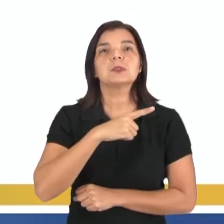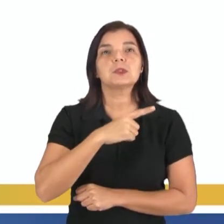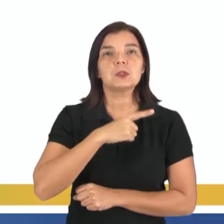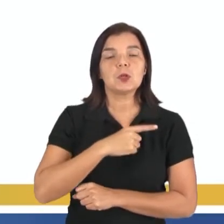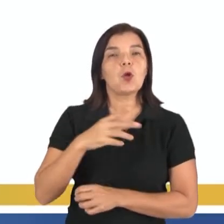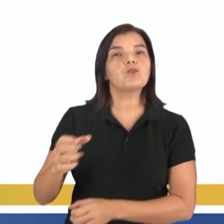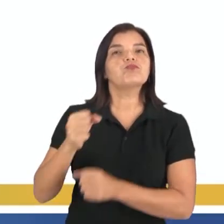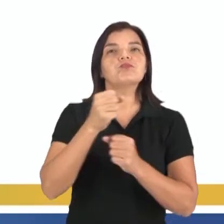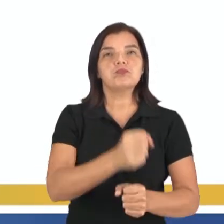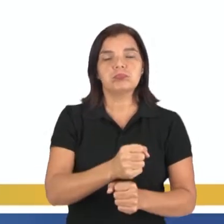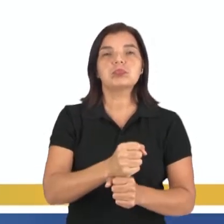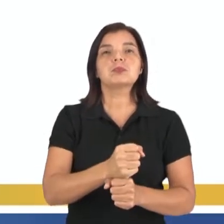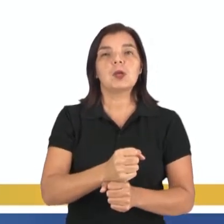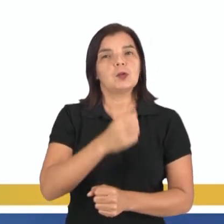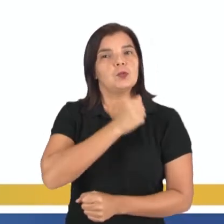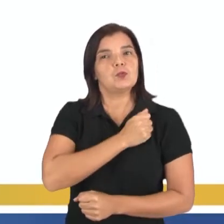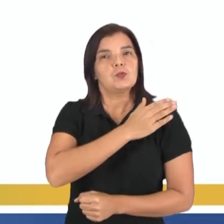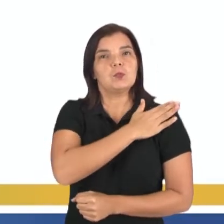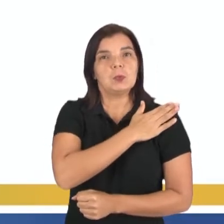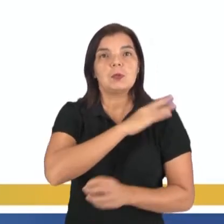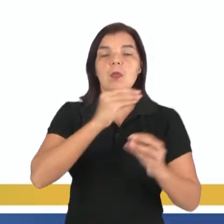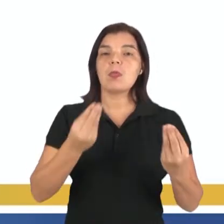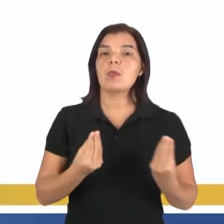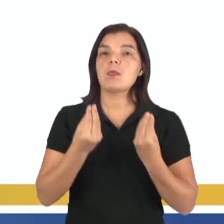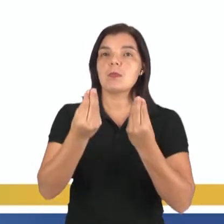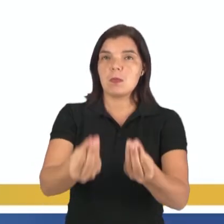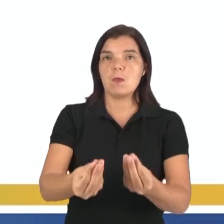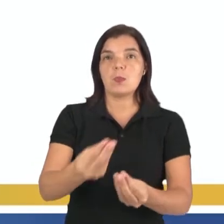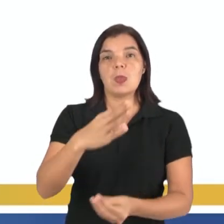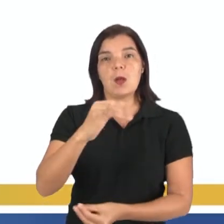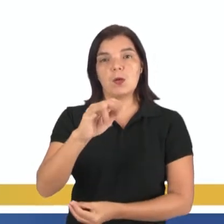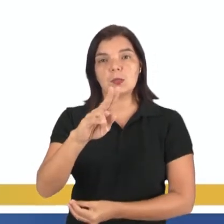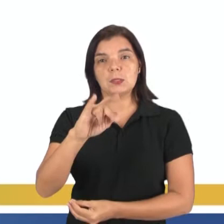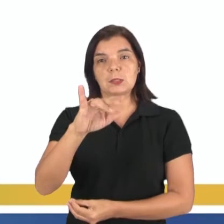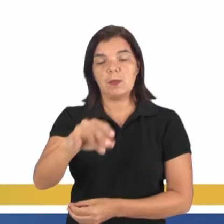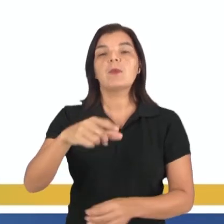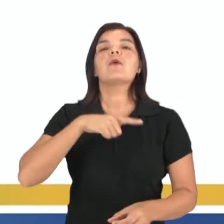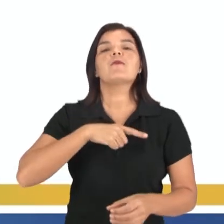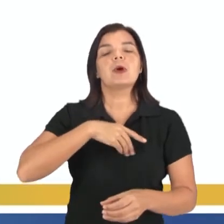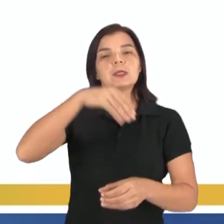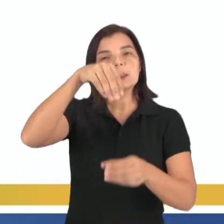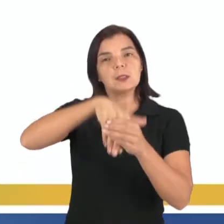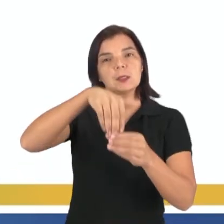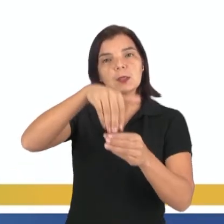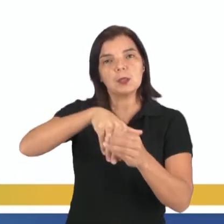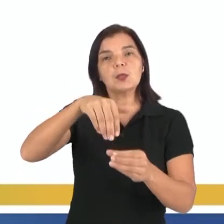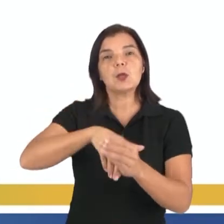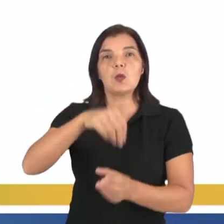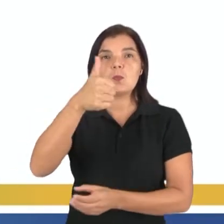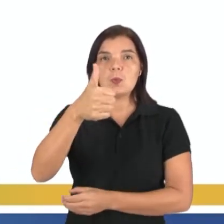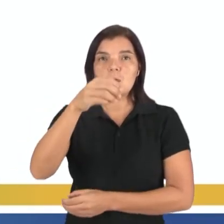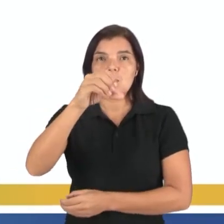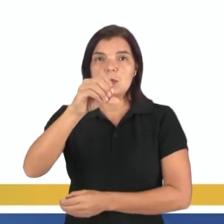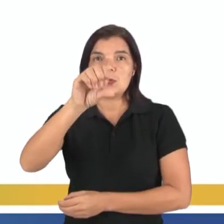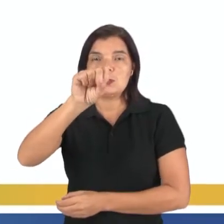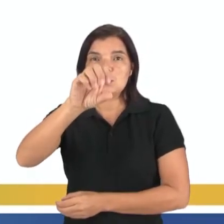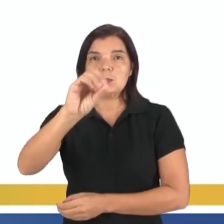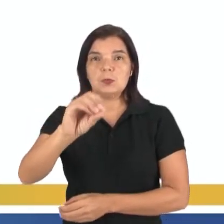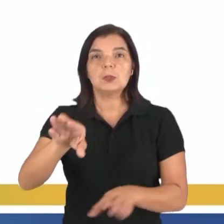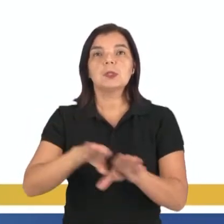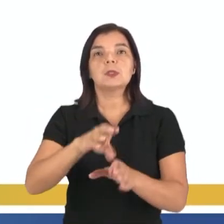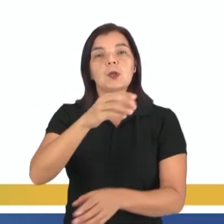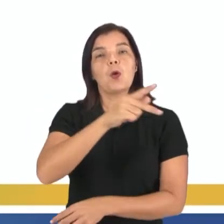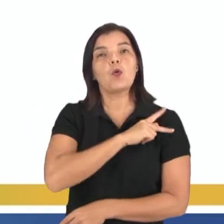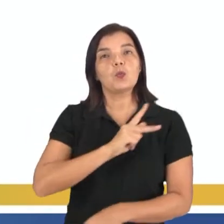que o poder vai sair das mãos dos militares e ser devolvido aos civis. Vai ter uma eleição em 1980, onde o